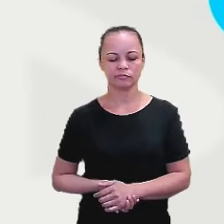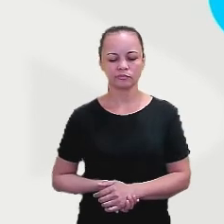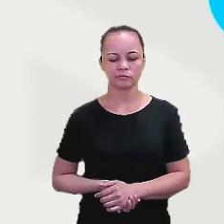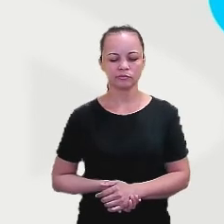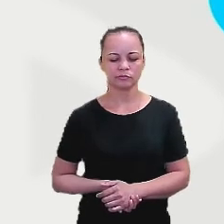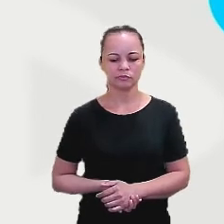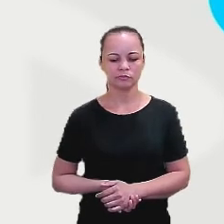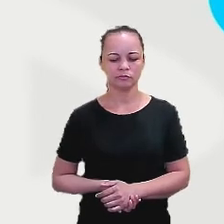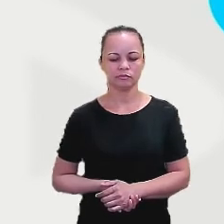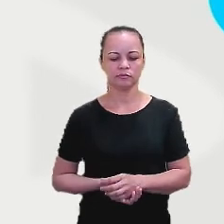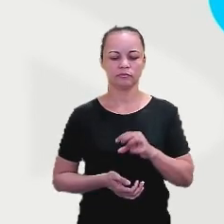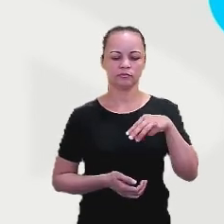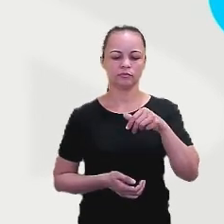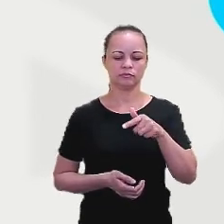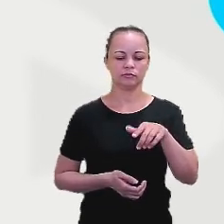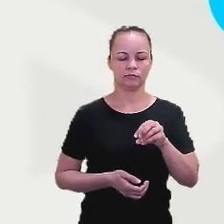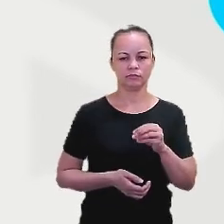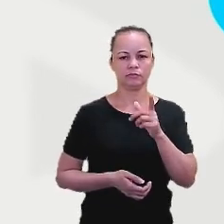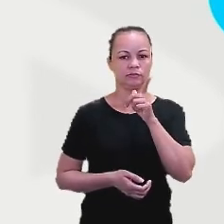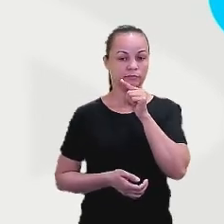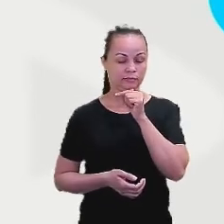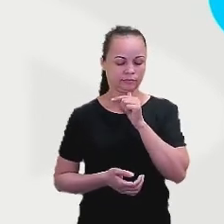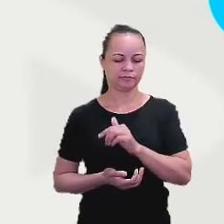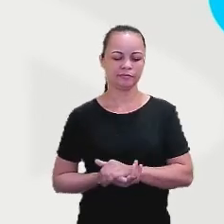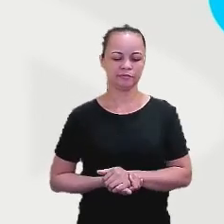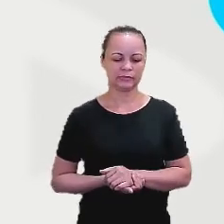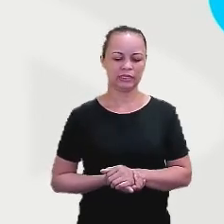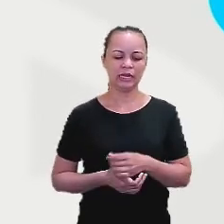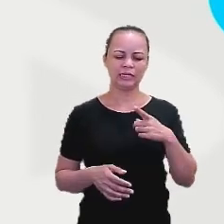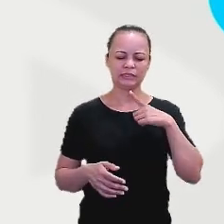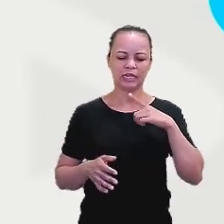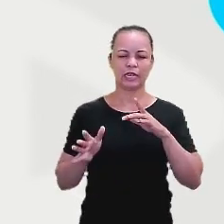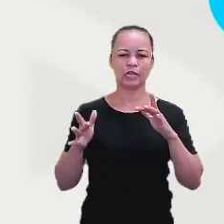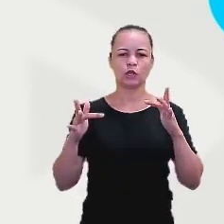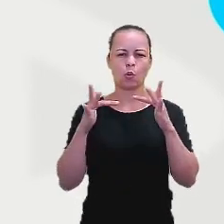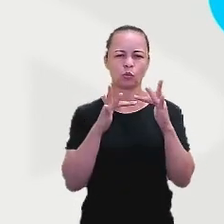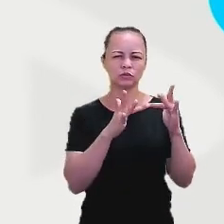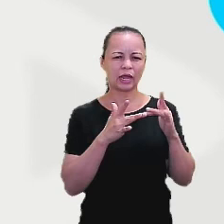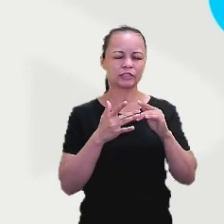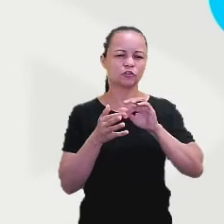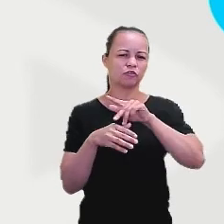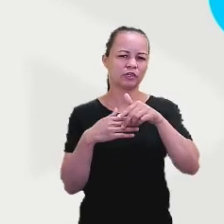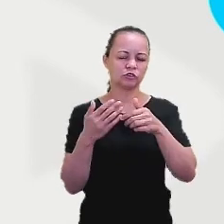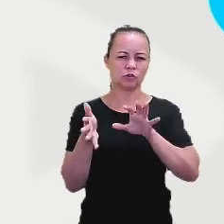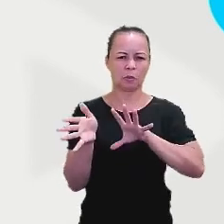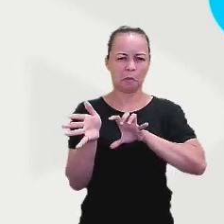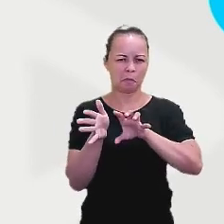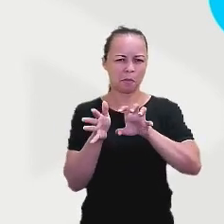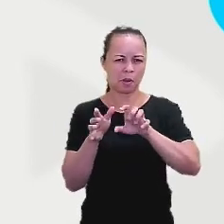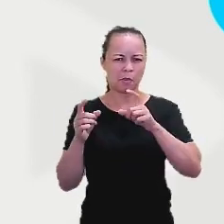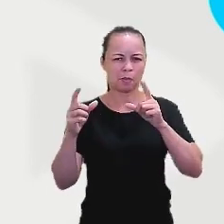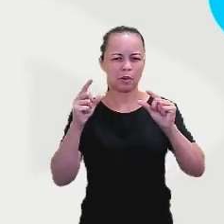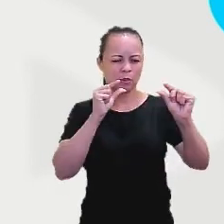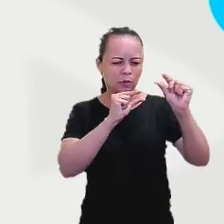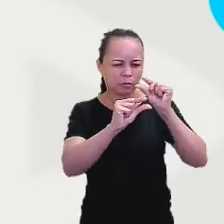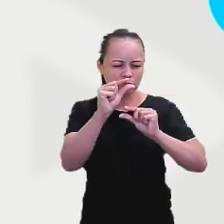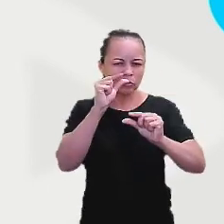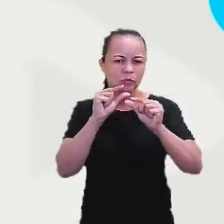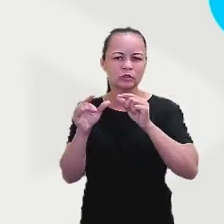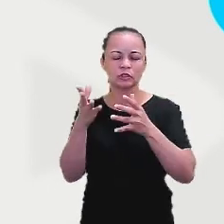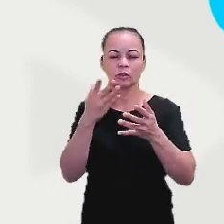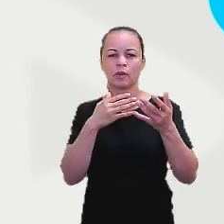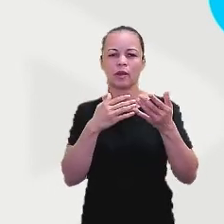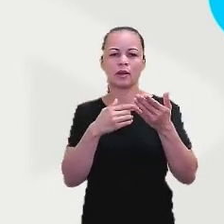Mãos à água. Elas entram em contato com muitas coisas e podem levar micro-organismos nocivos para a boca,